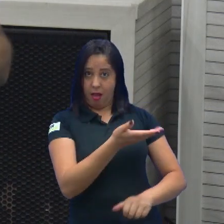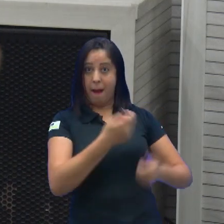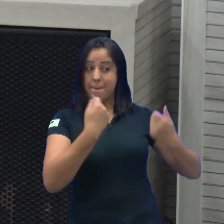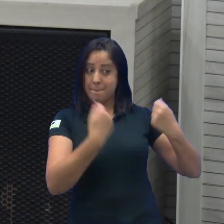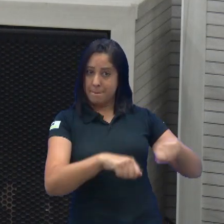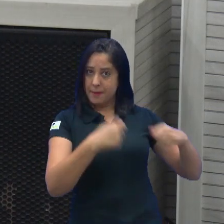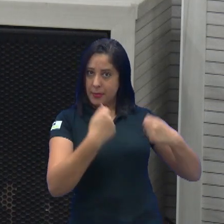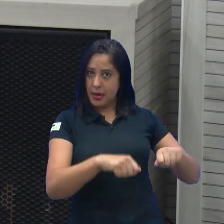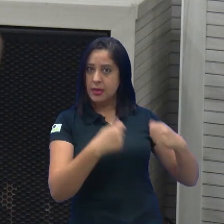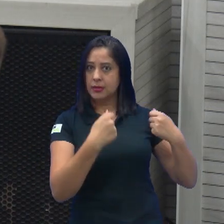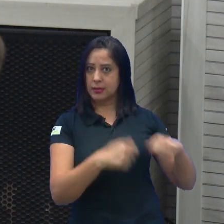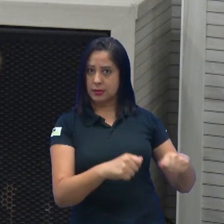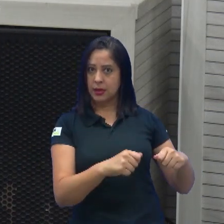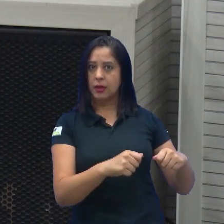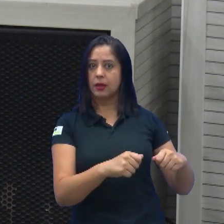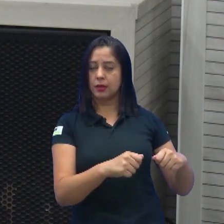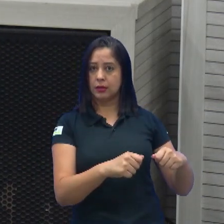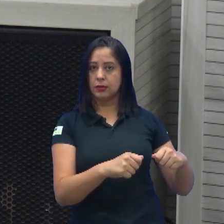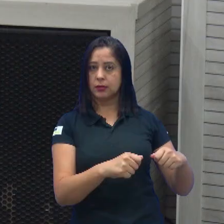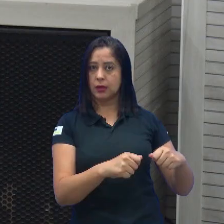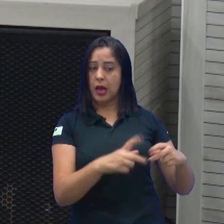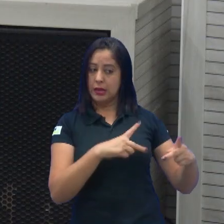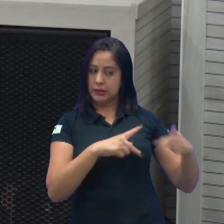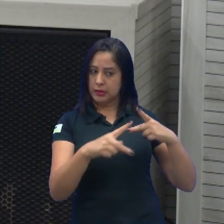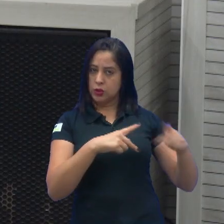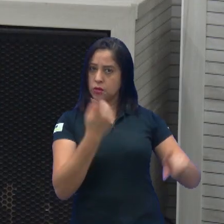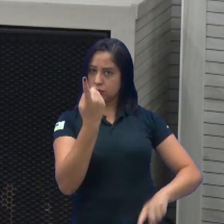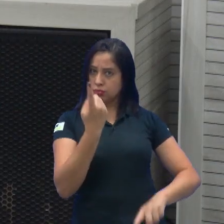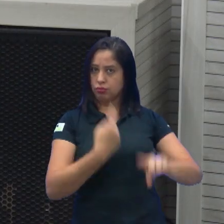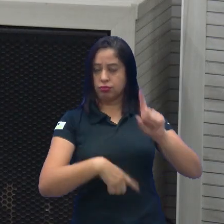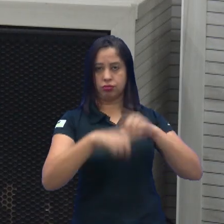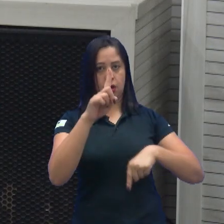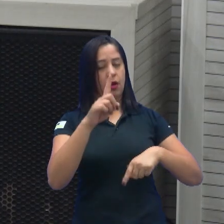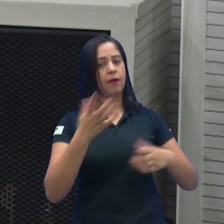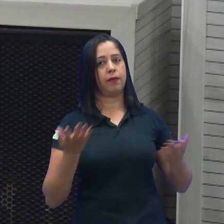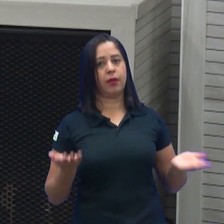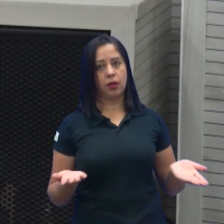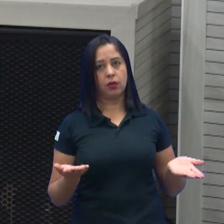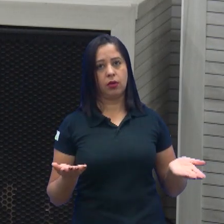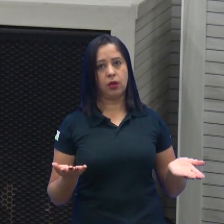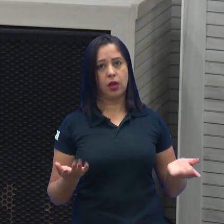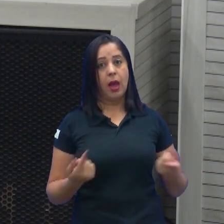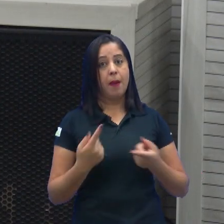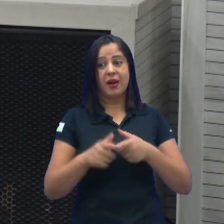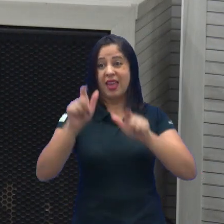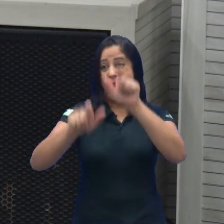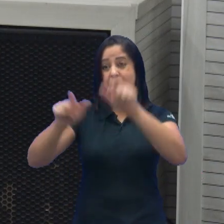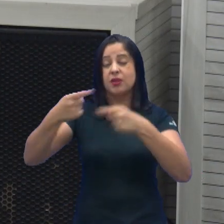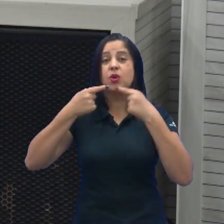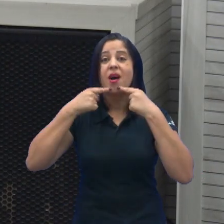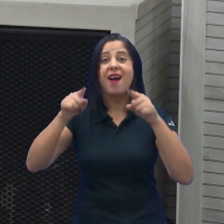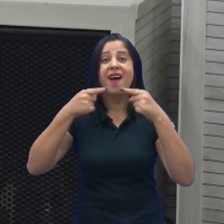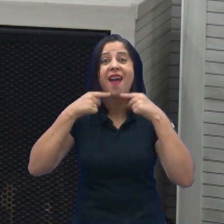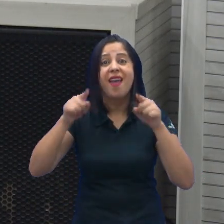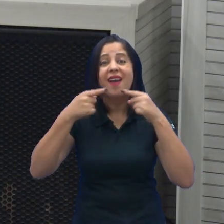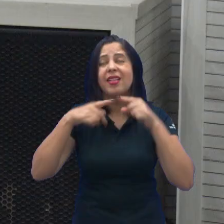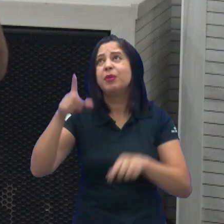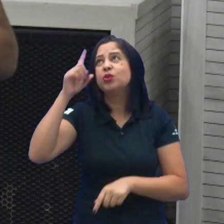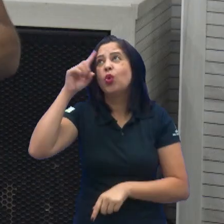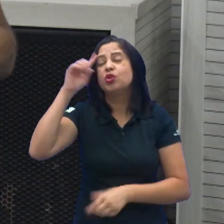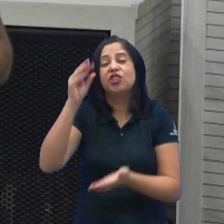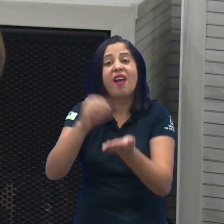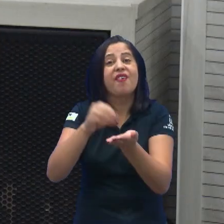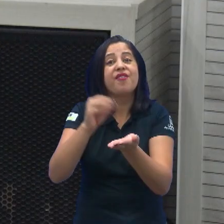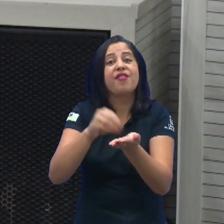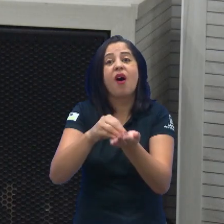das mudanças, porque não dá mais para a gente contar com tanta reclamação que nós estamos tendo de falta de água